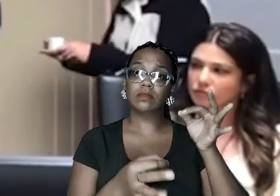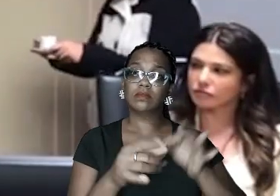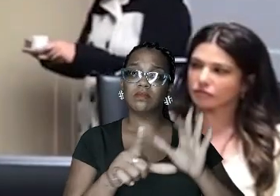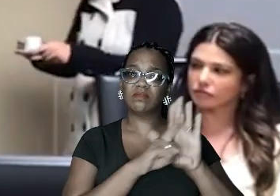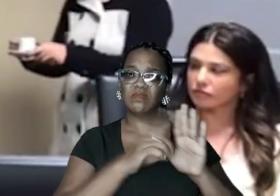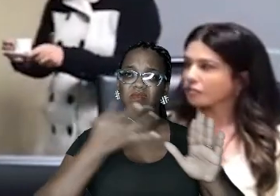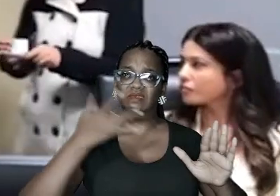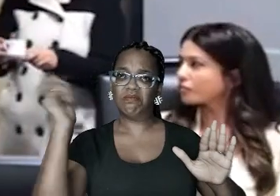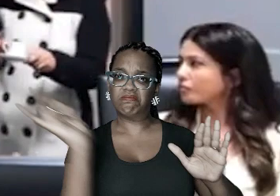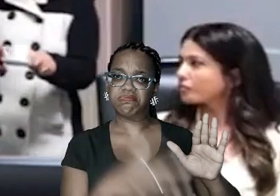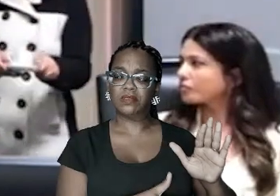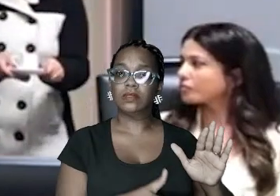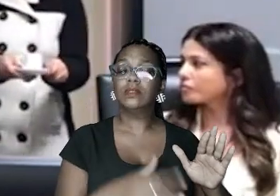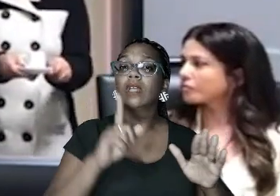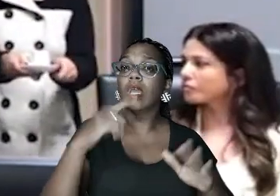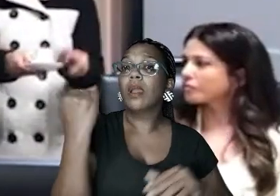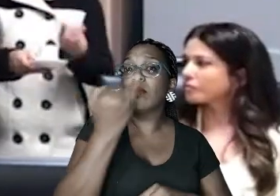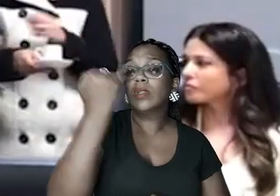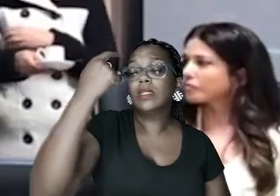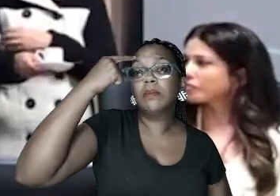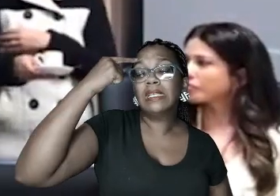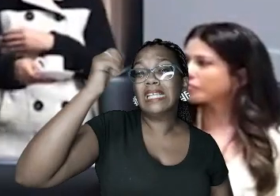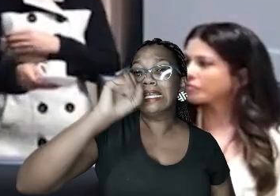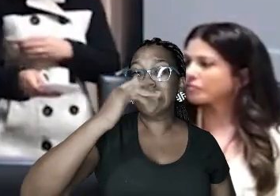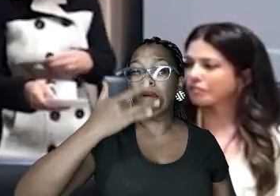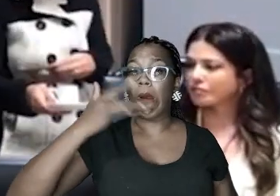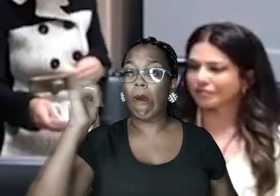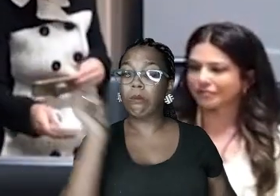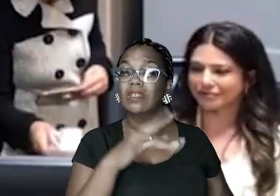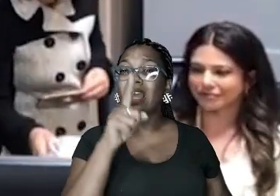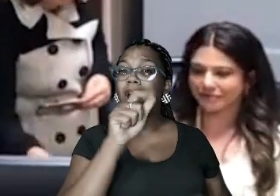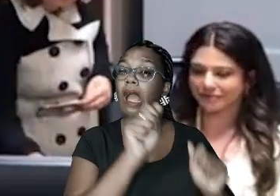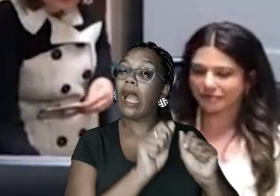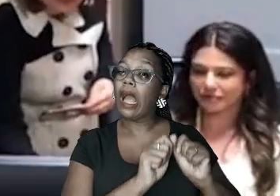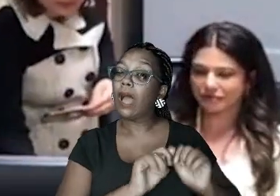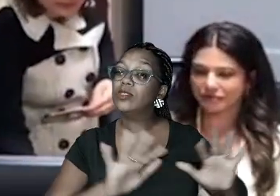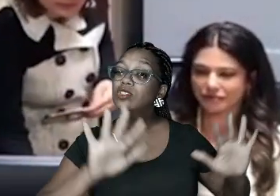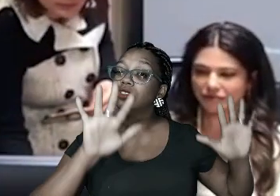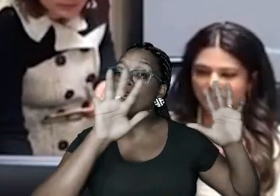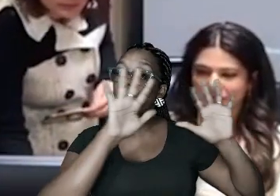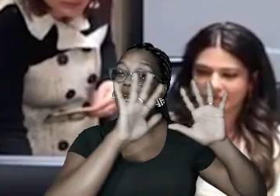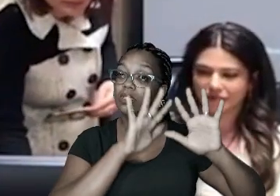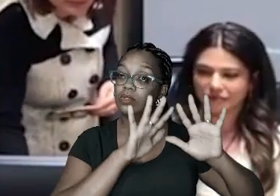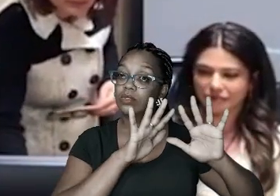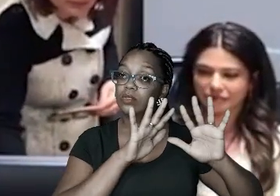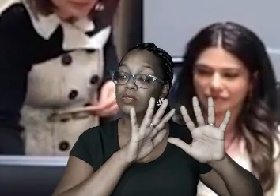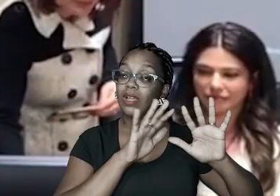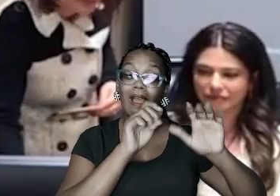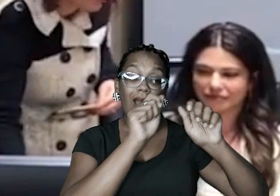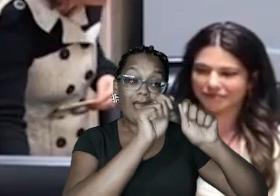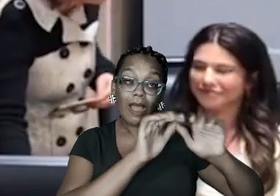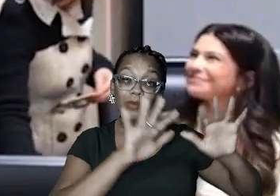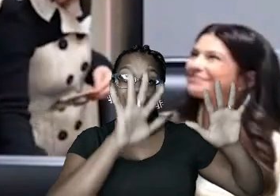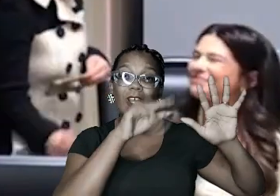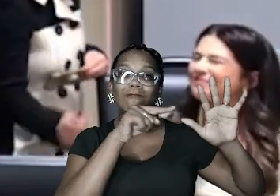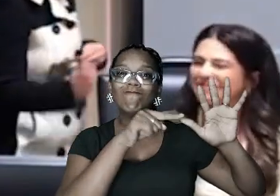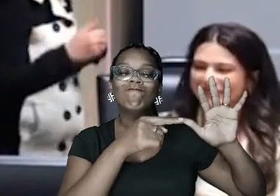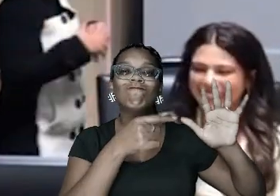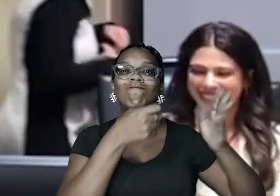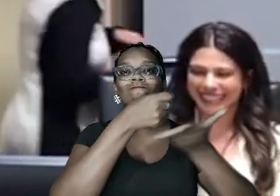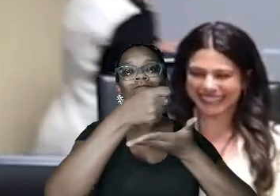uma jurisdição que trata isso como reprovável ainda assim é importante tem mente que se reprovável é em abstrato no primeiro momento